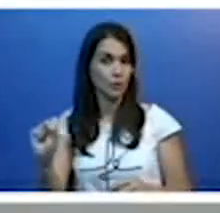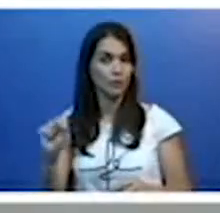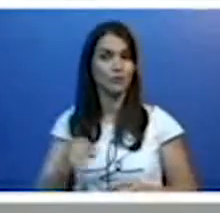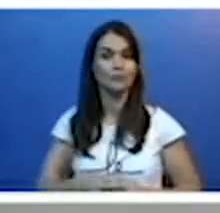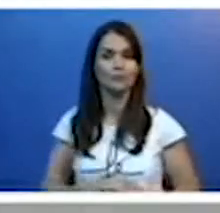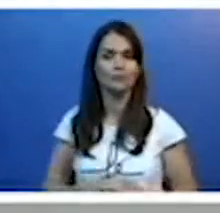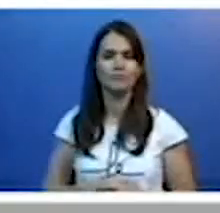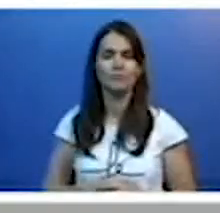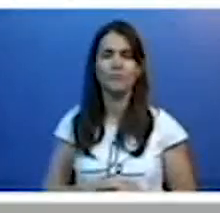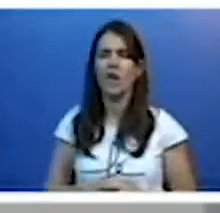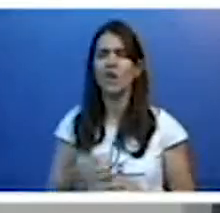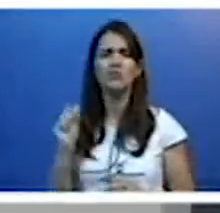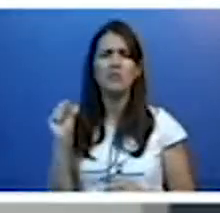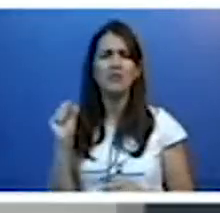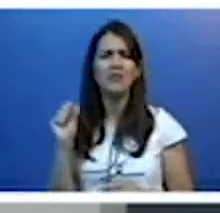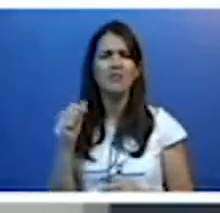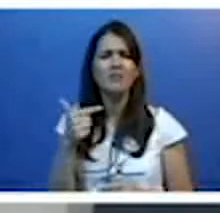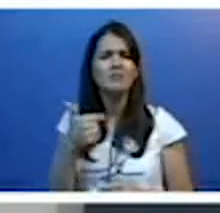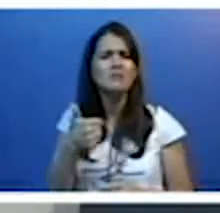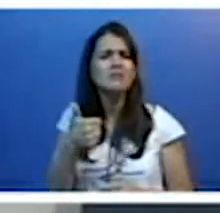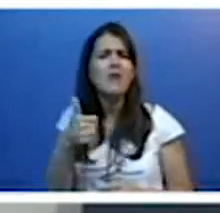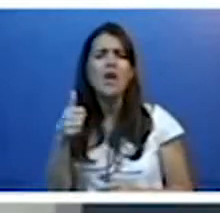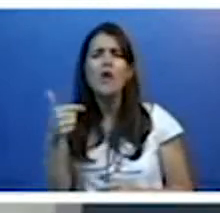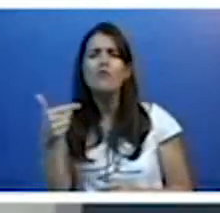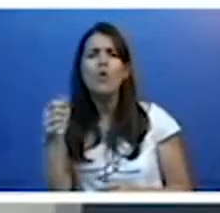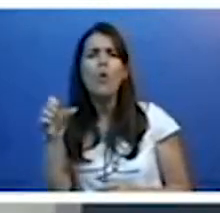Bom, o que, que é